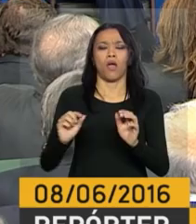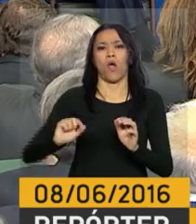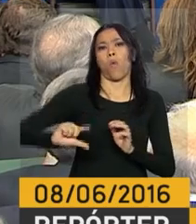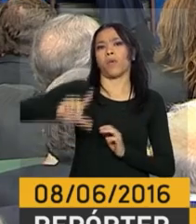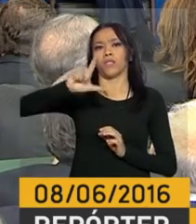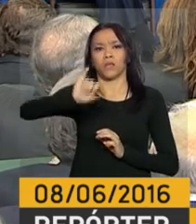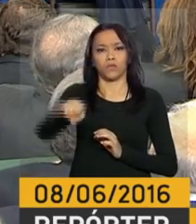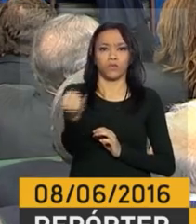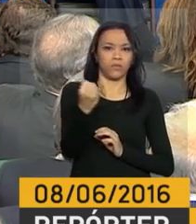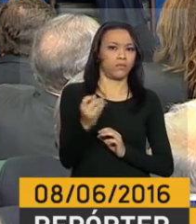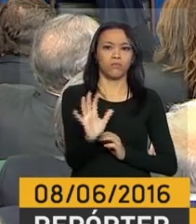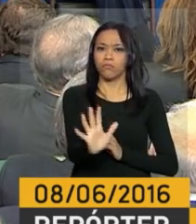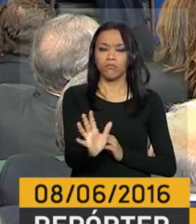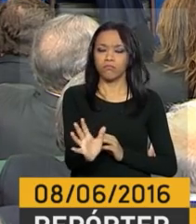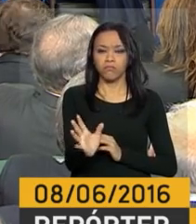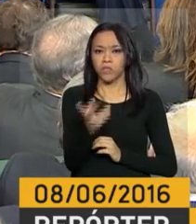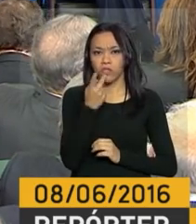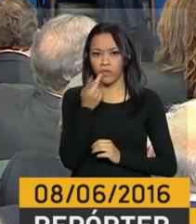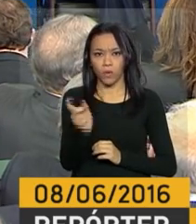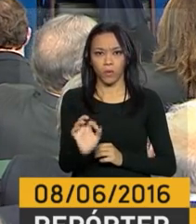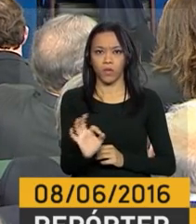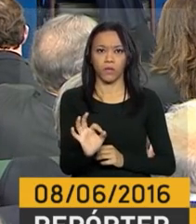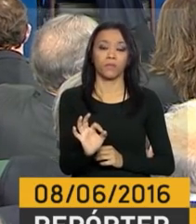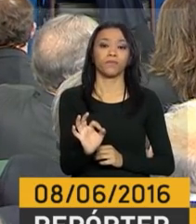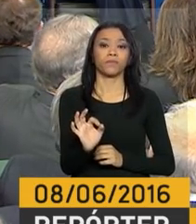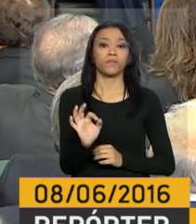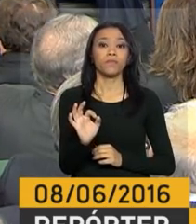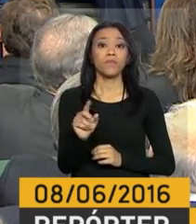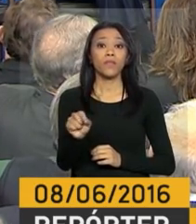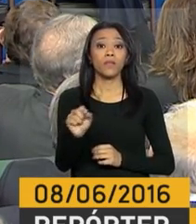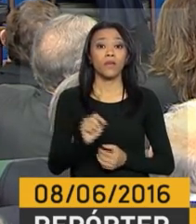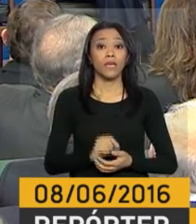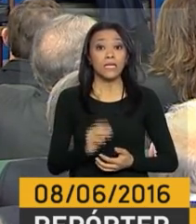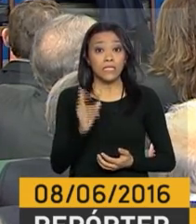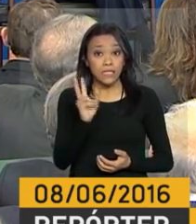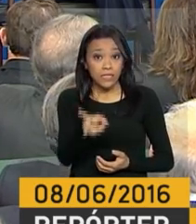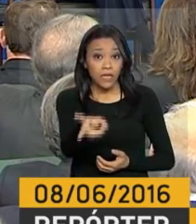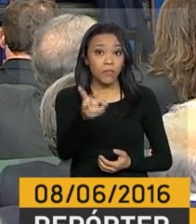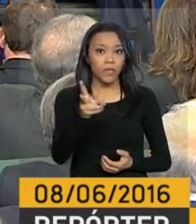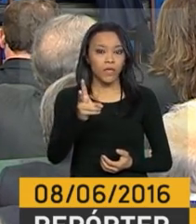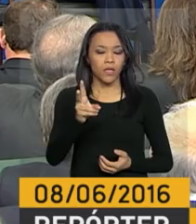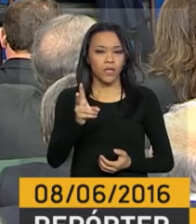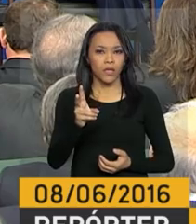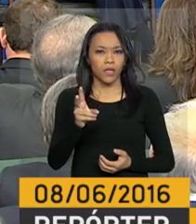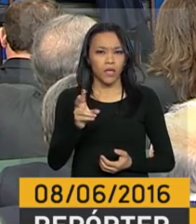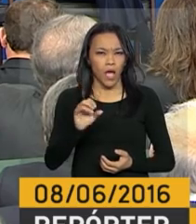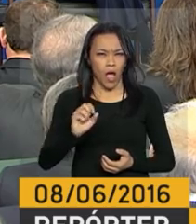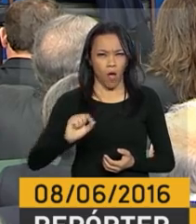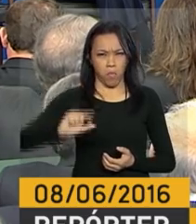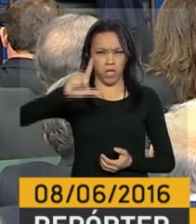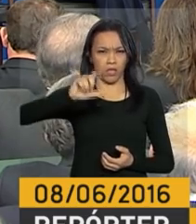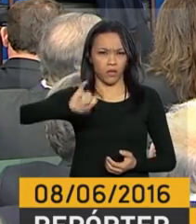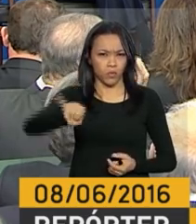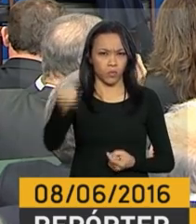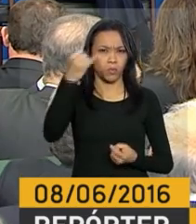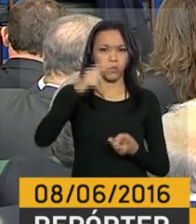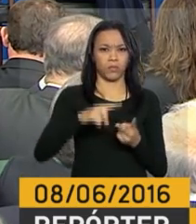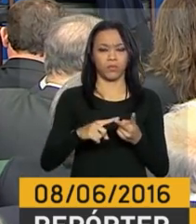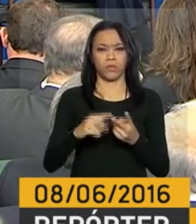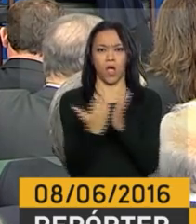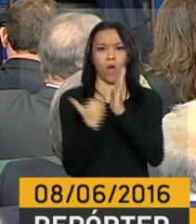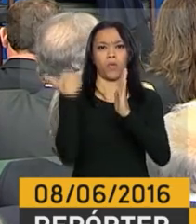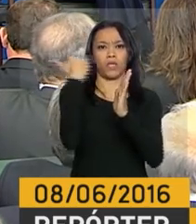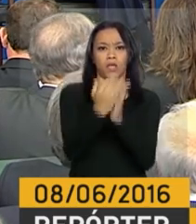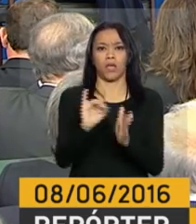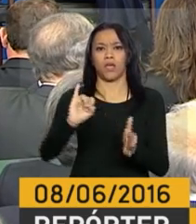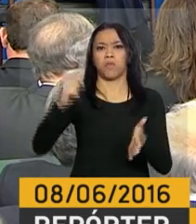se viu a busca do aumento de juros de aumentar a arrecadação do governo